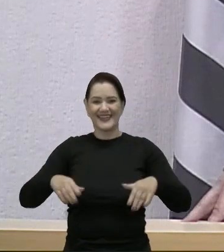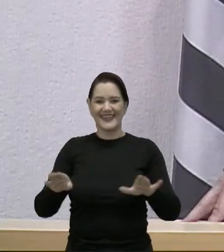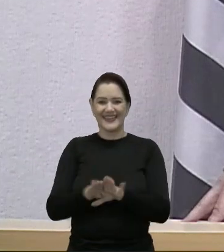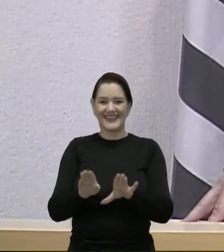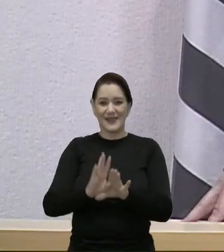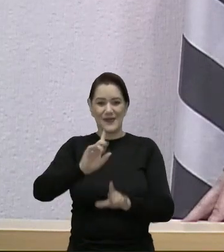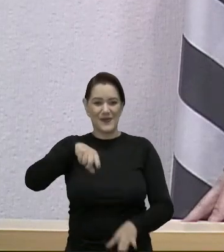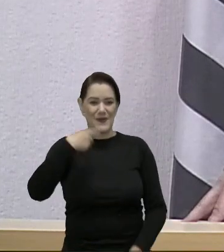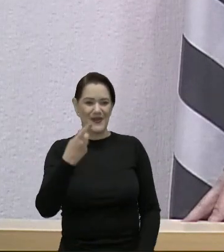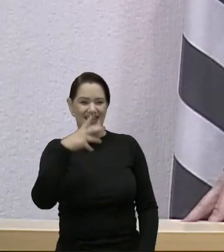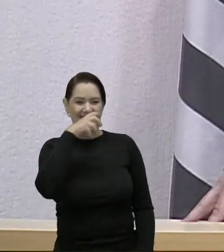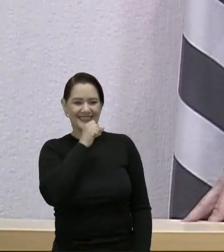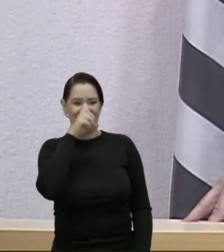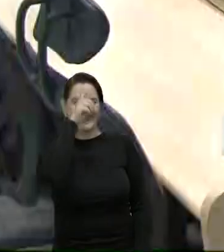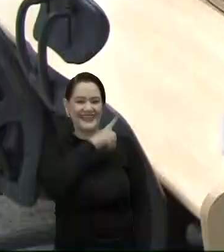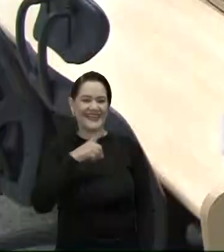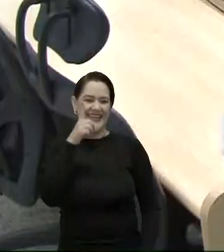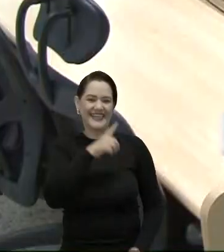no próximo final de semana.